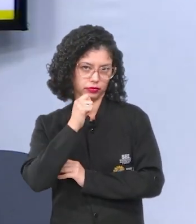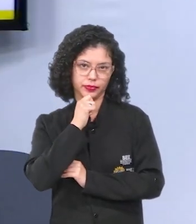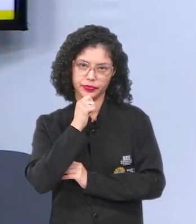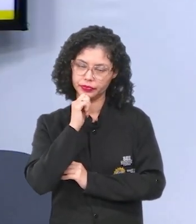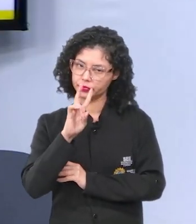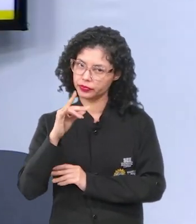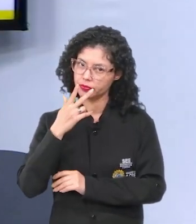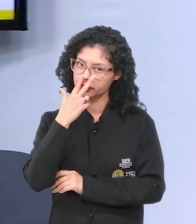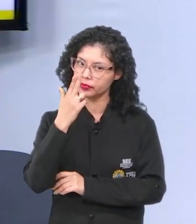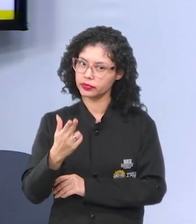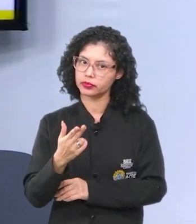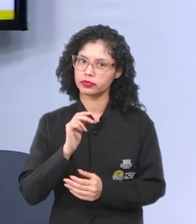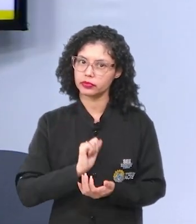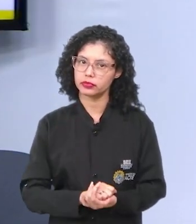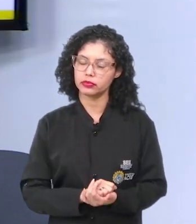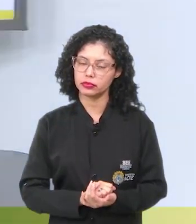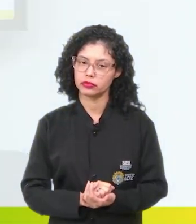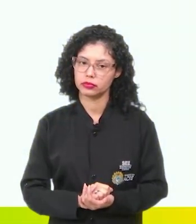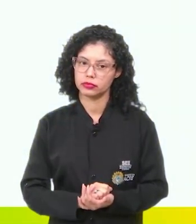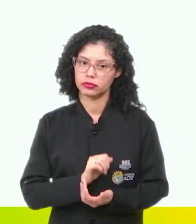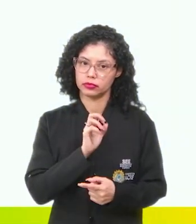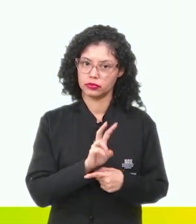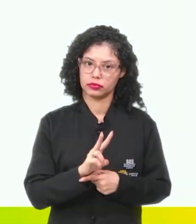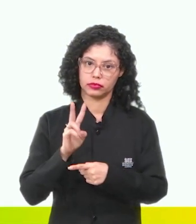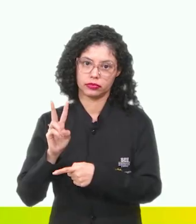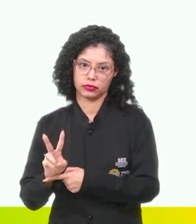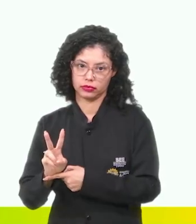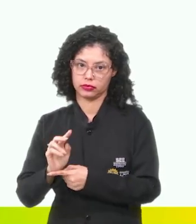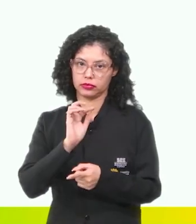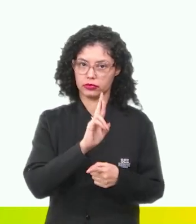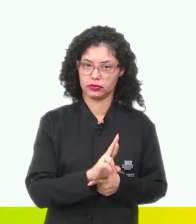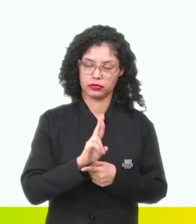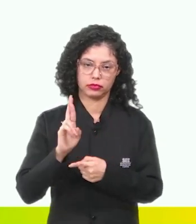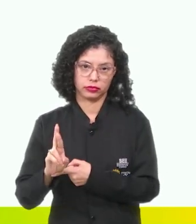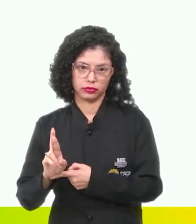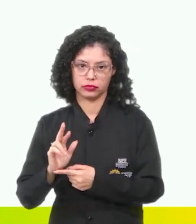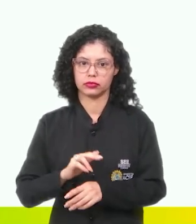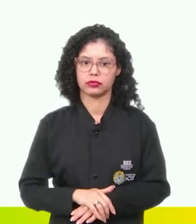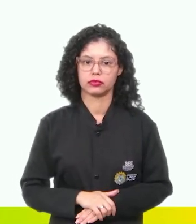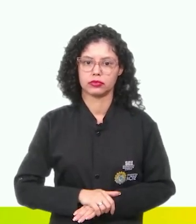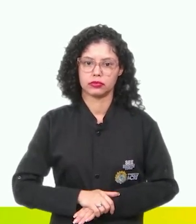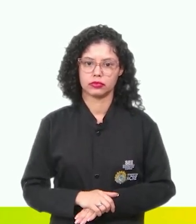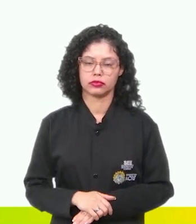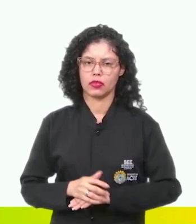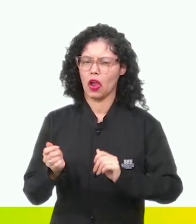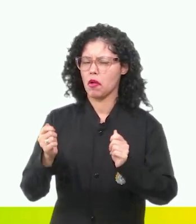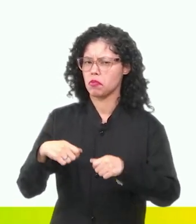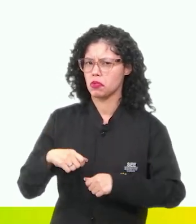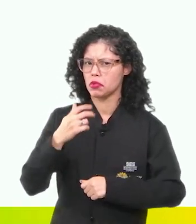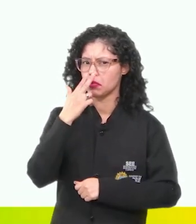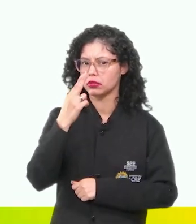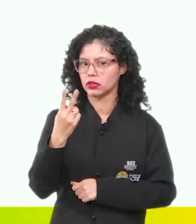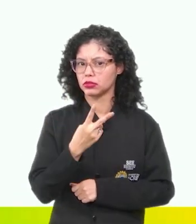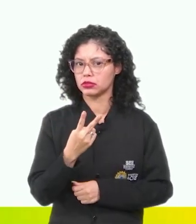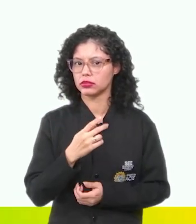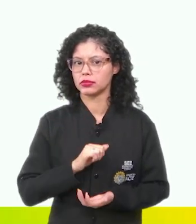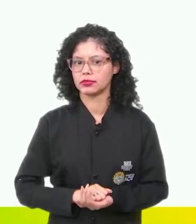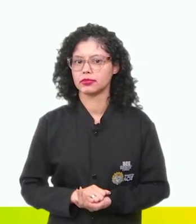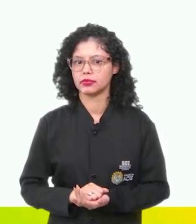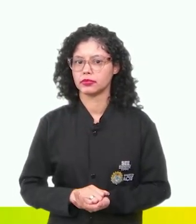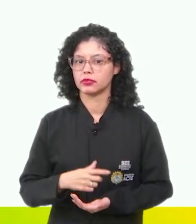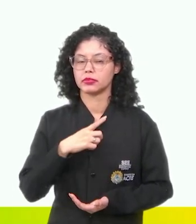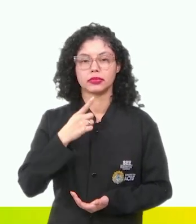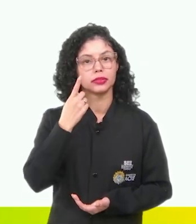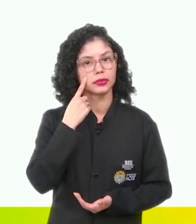vai aparecer Vzão, Vzão, Rzão, Rzão? Qual é a probabilidade de aparecer? Aí você vai olhar esse